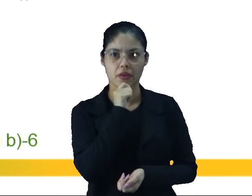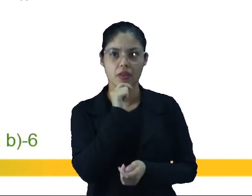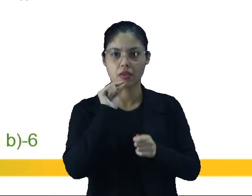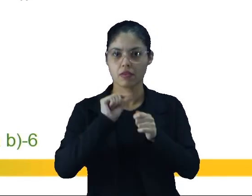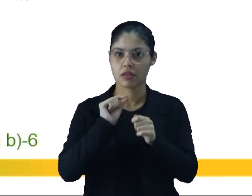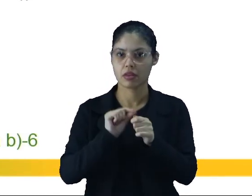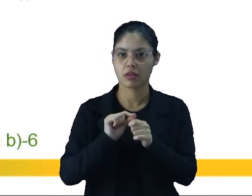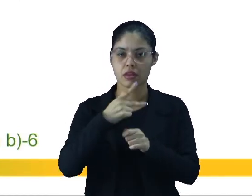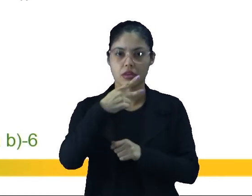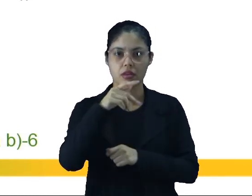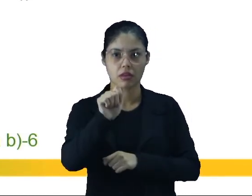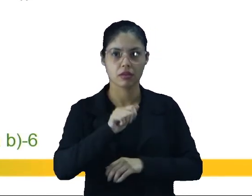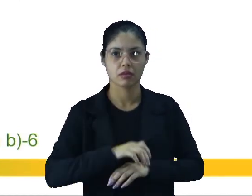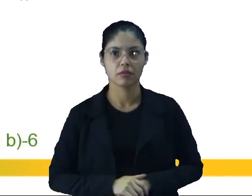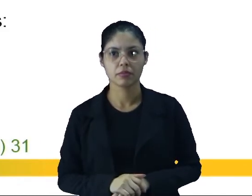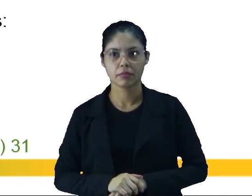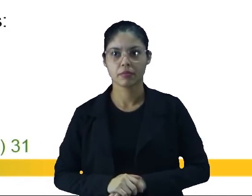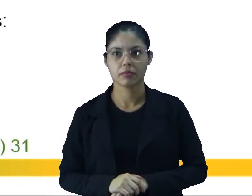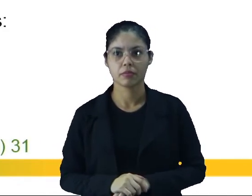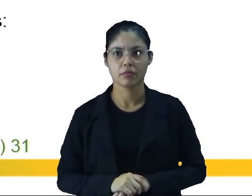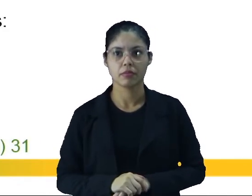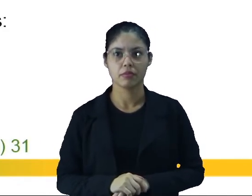relação à questão de PA.